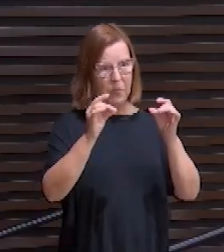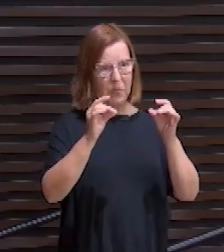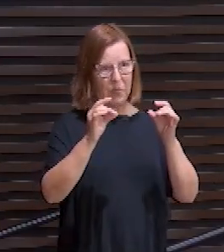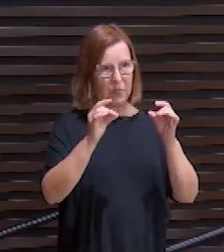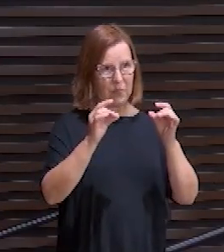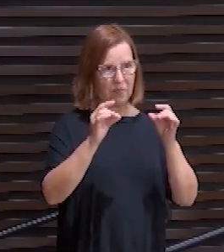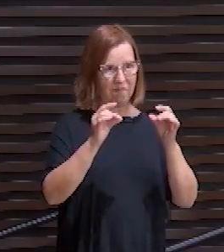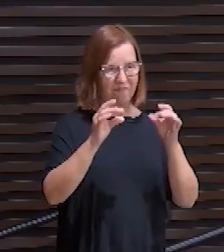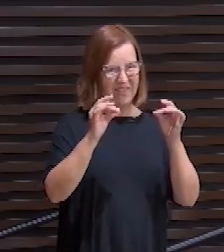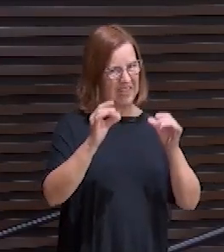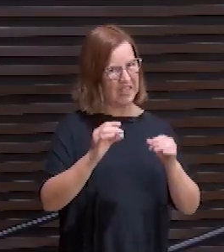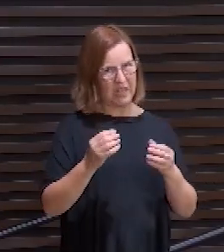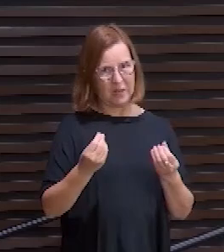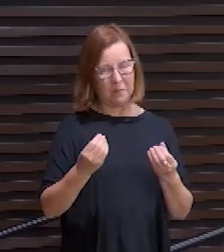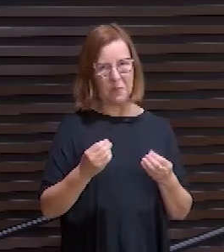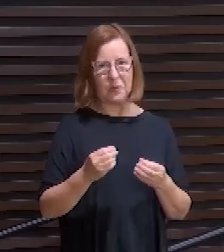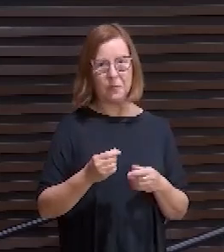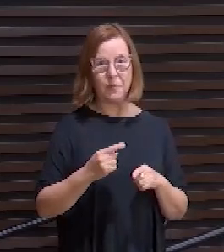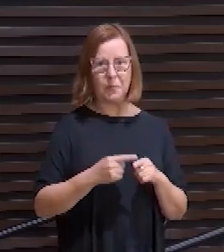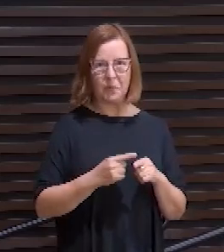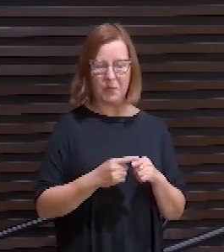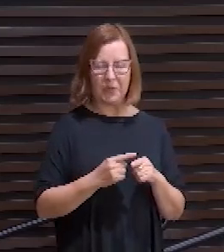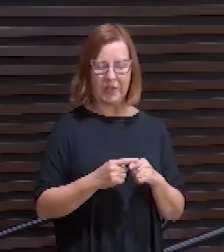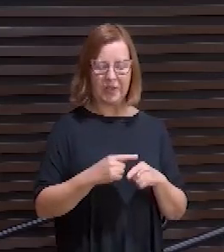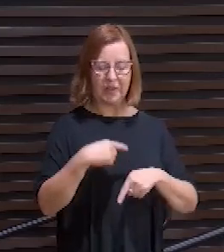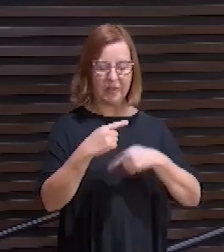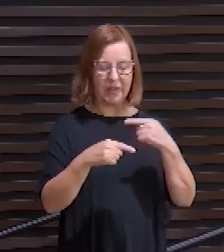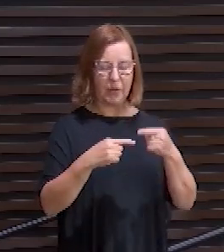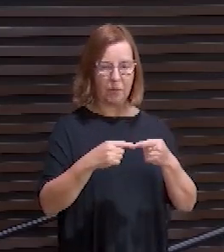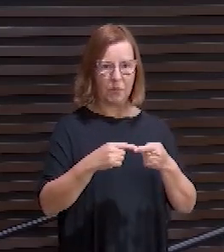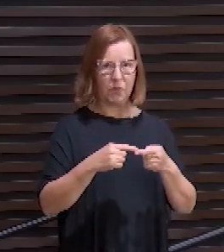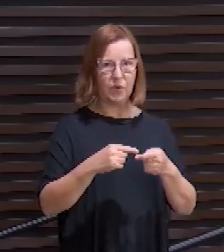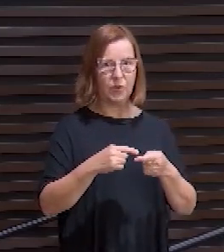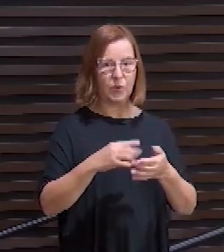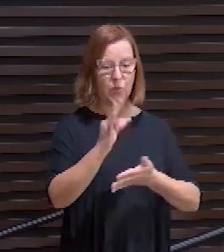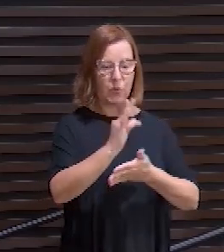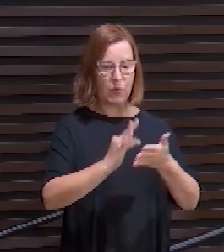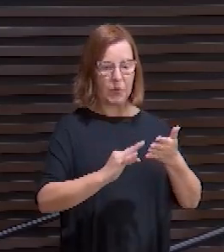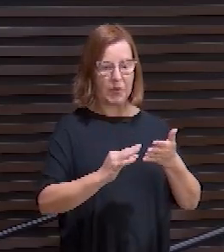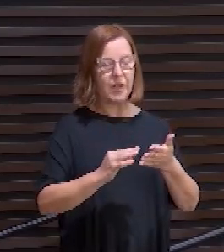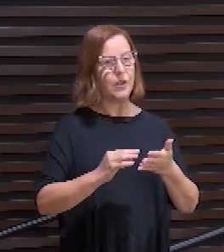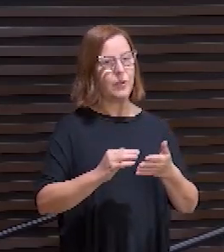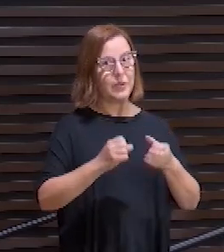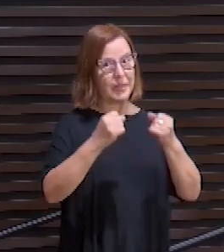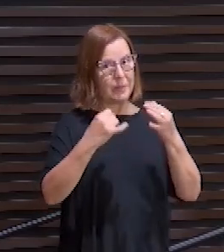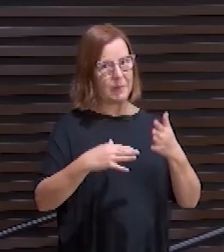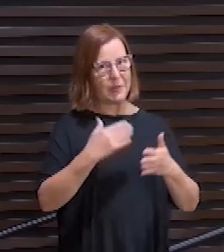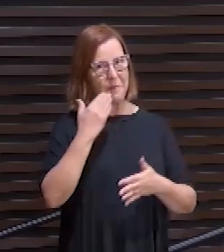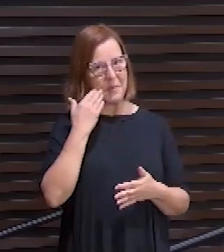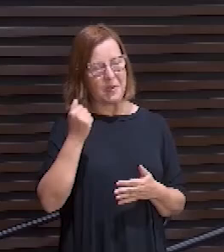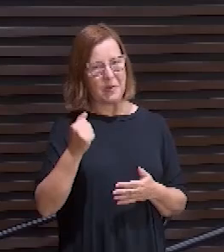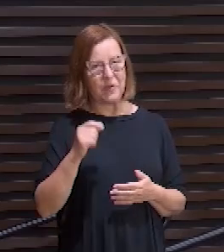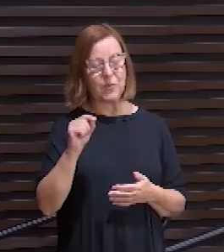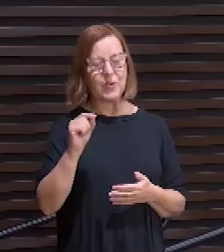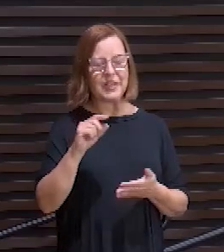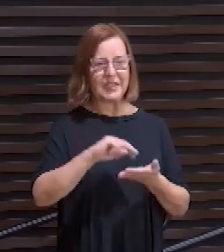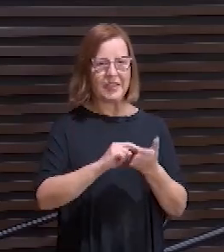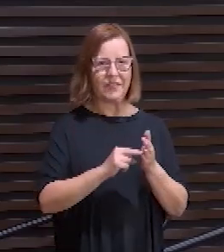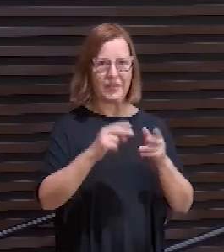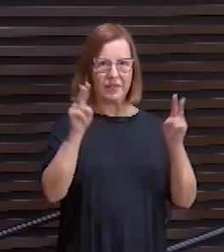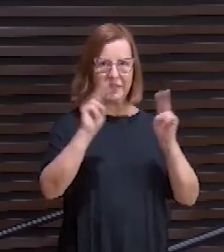do texto vai explicar para nós o que significa essa visão. Eu só quero chamar a sua atenção para dois